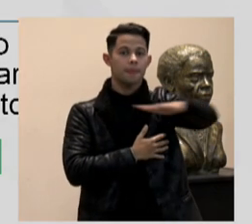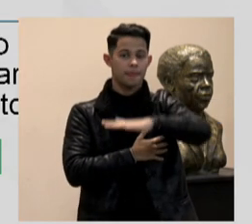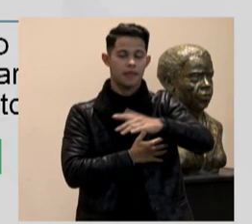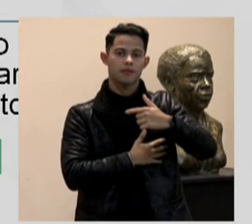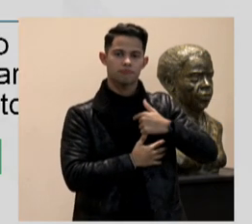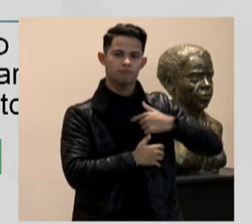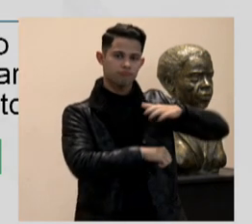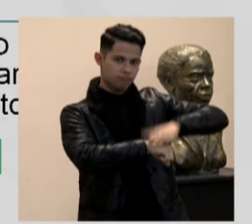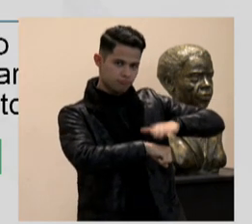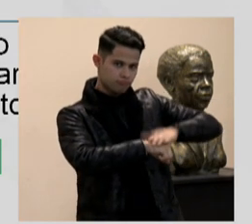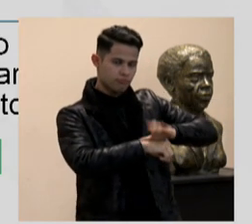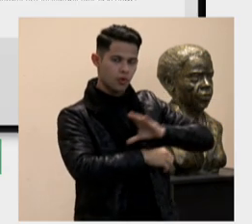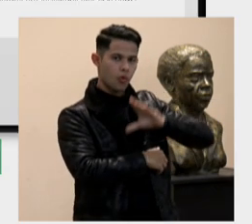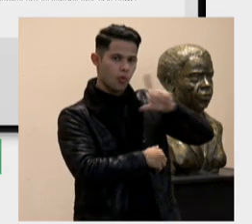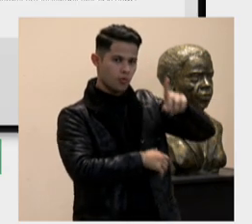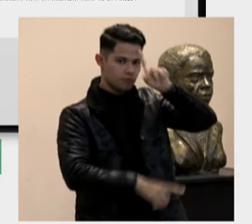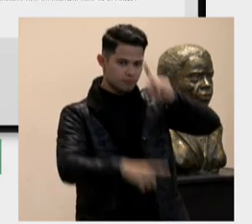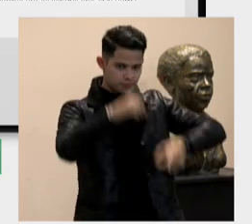mim.